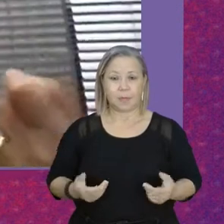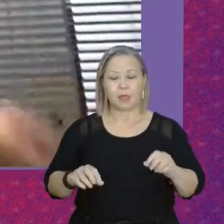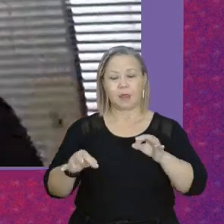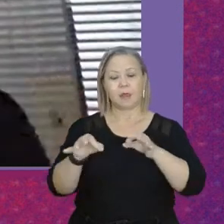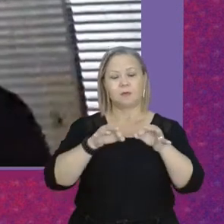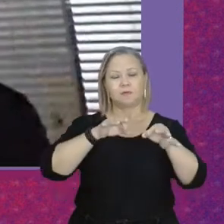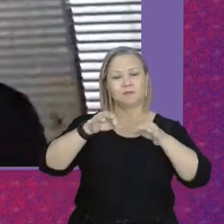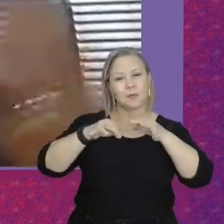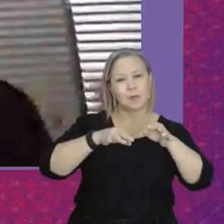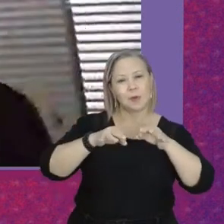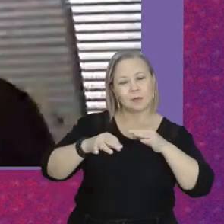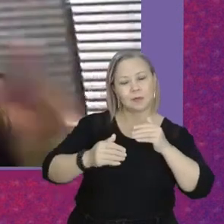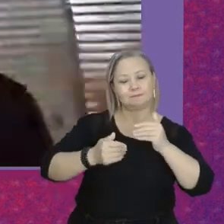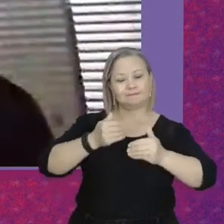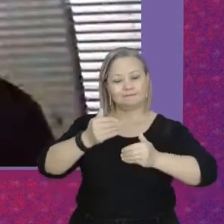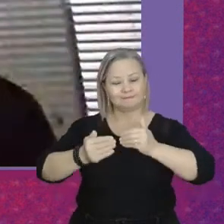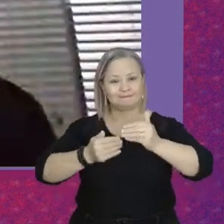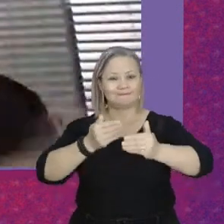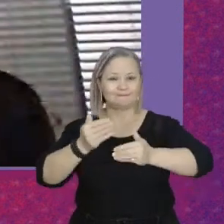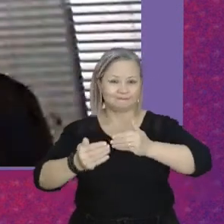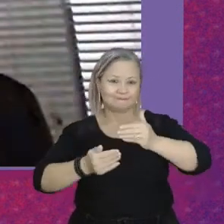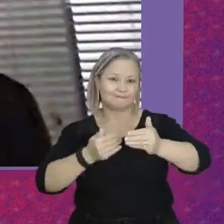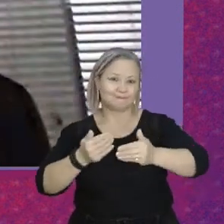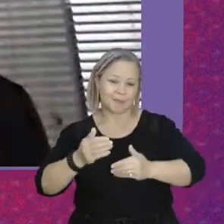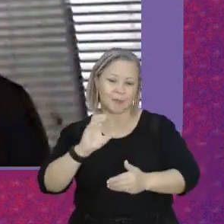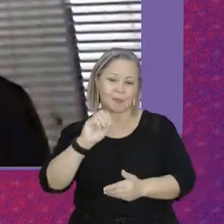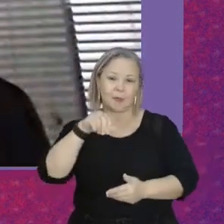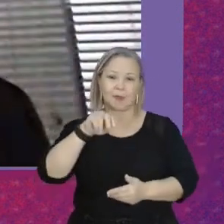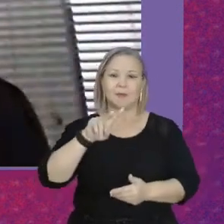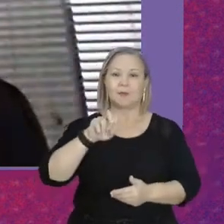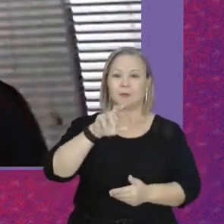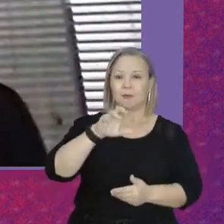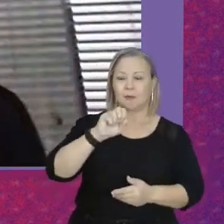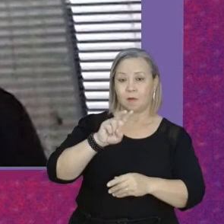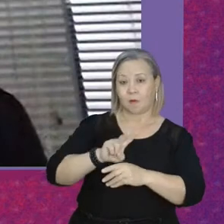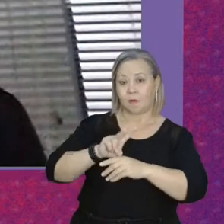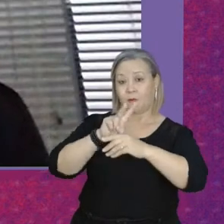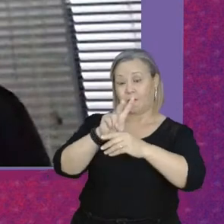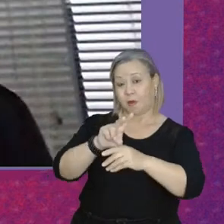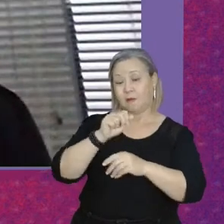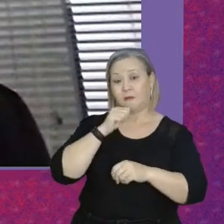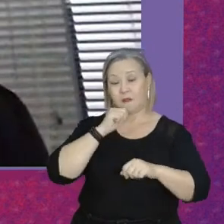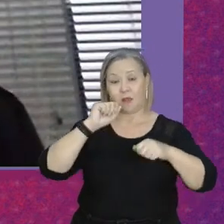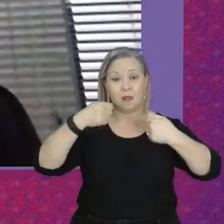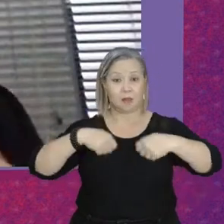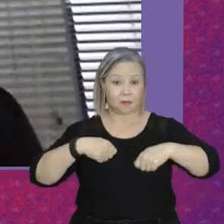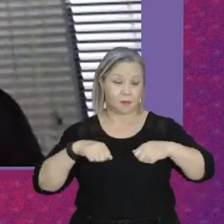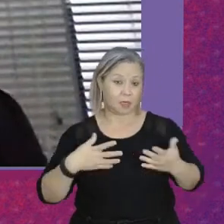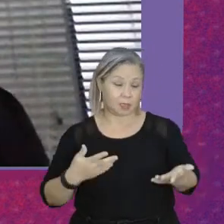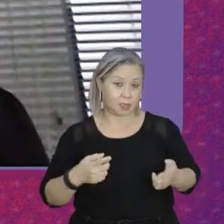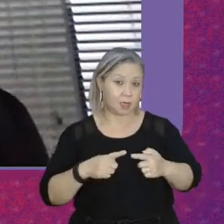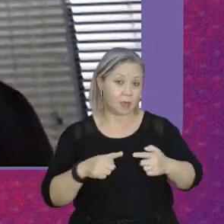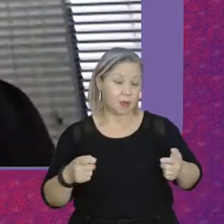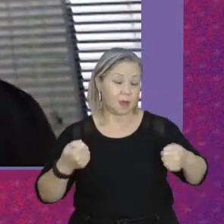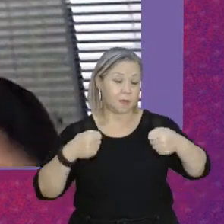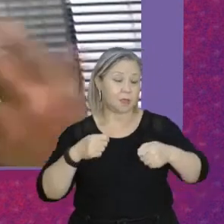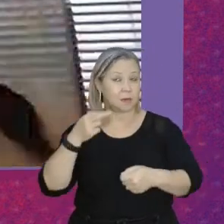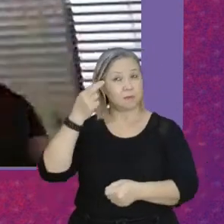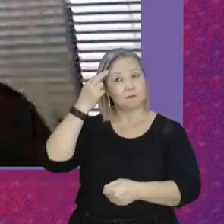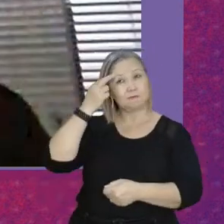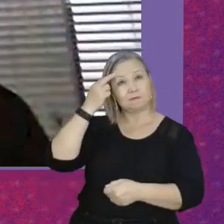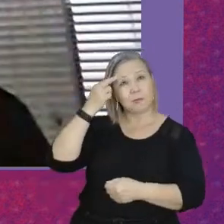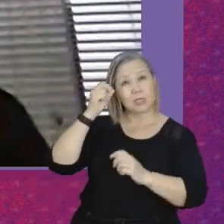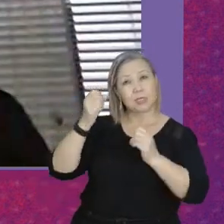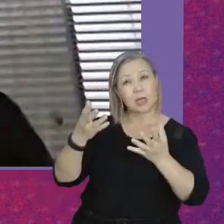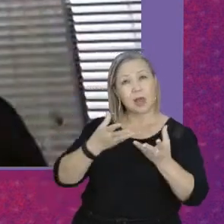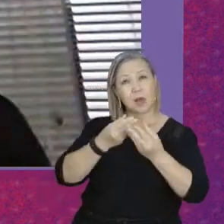construção, né, gradativa, o convênio ainda é necessário, mas nós precisamos pensar, né, com